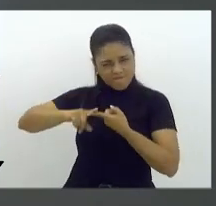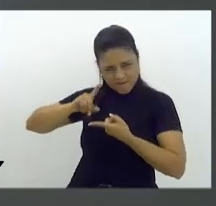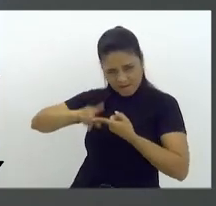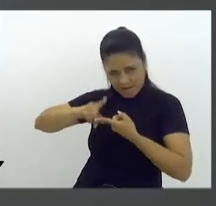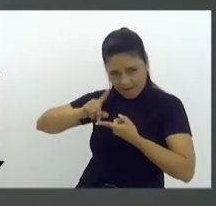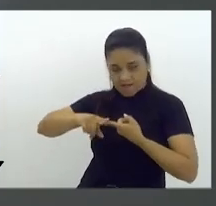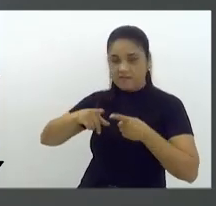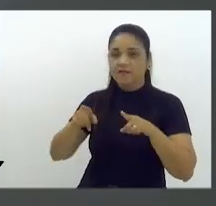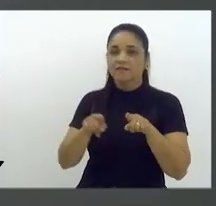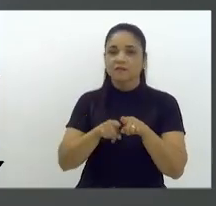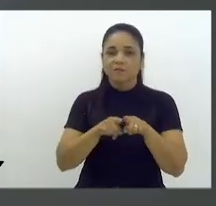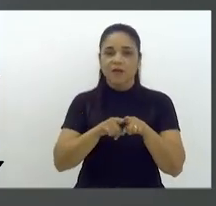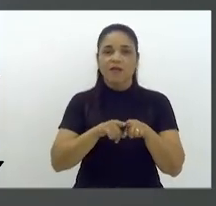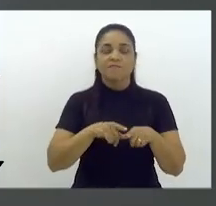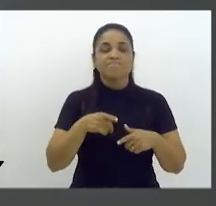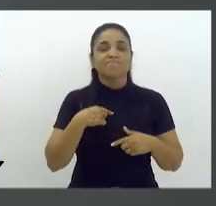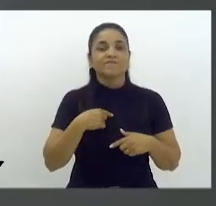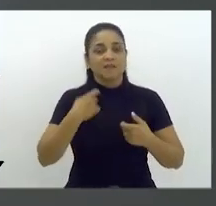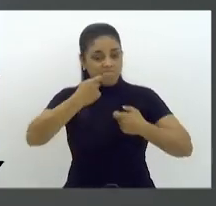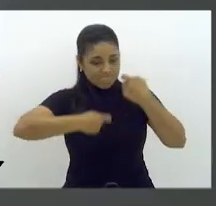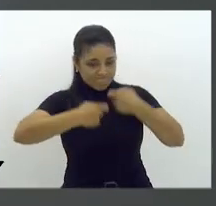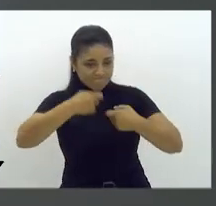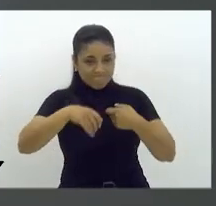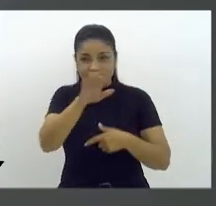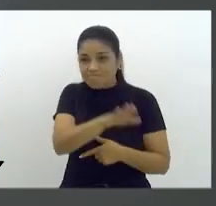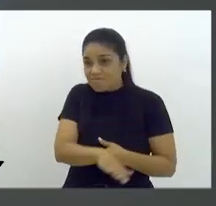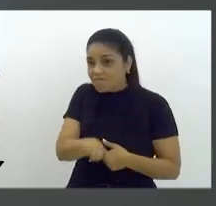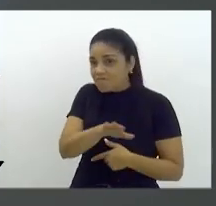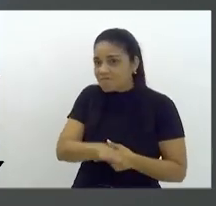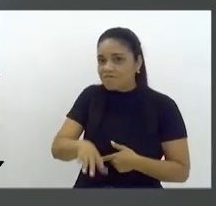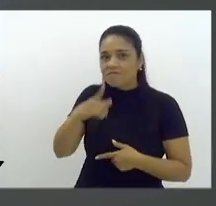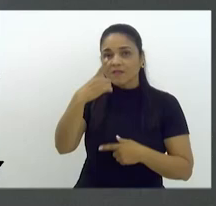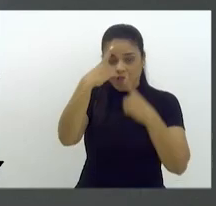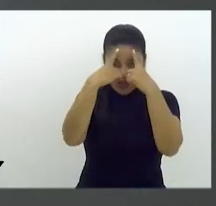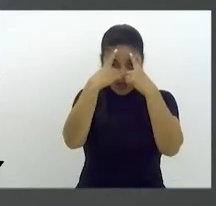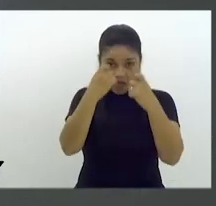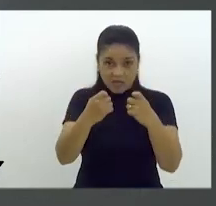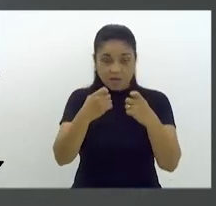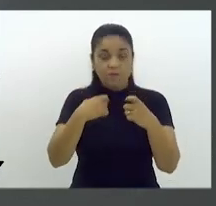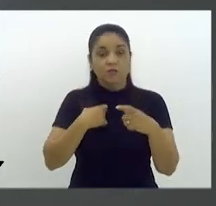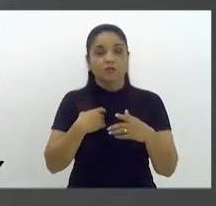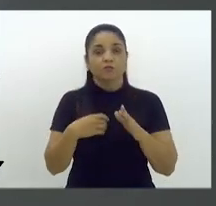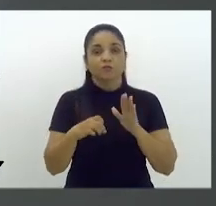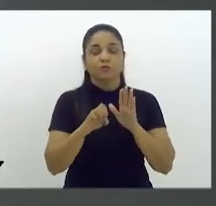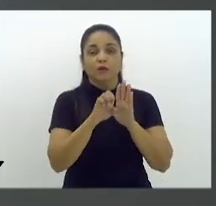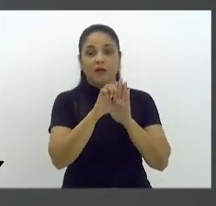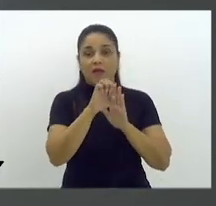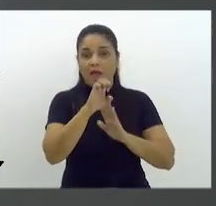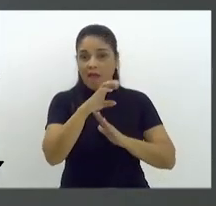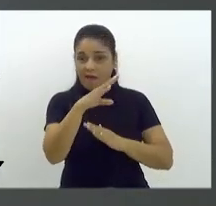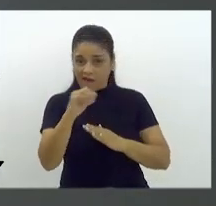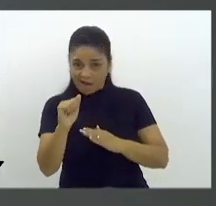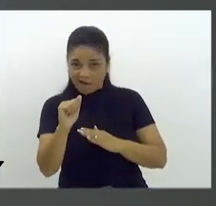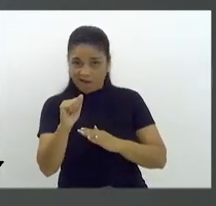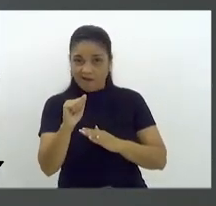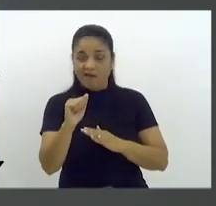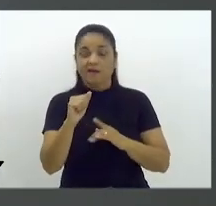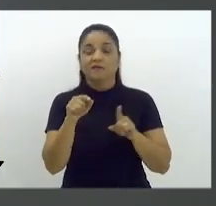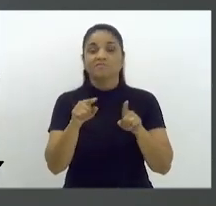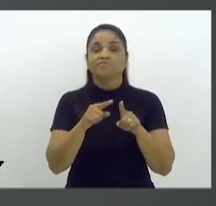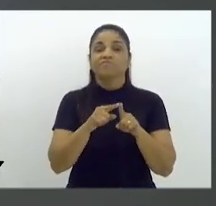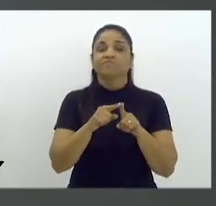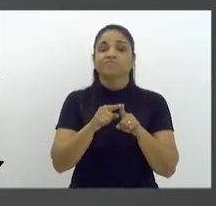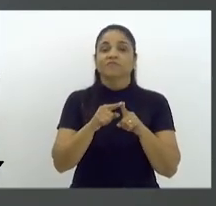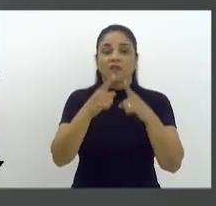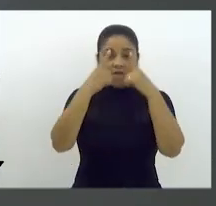e a pornografia infantil né que são os crimes tipificados no Estatuto da Criança e Adolescente então a violência sexual